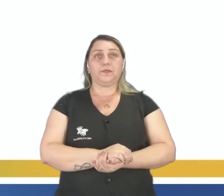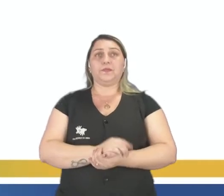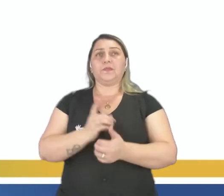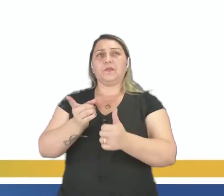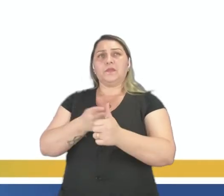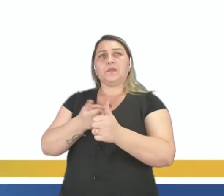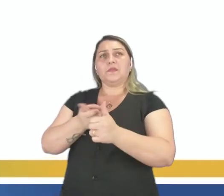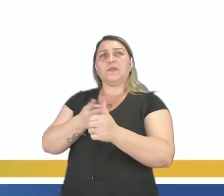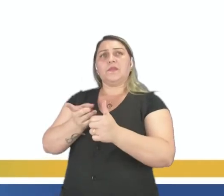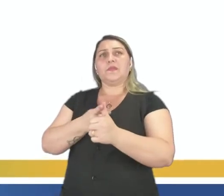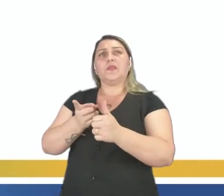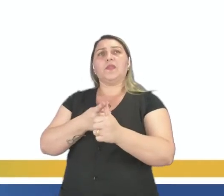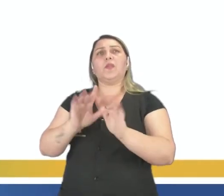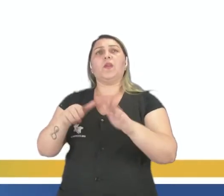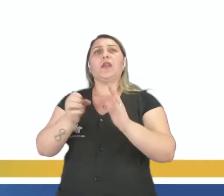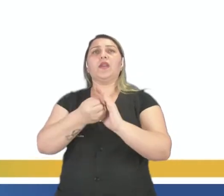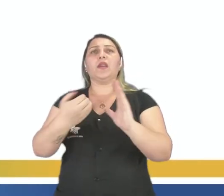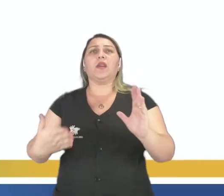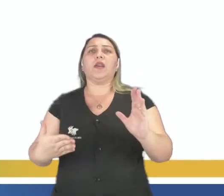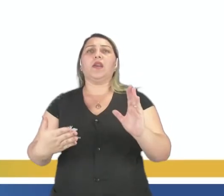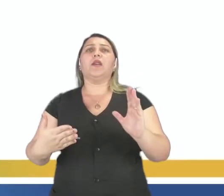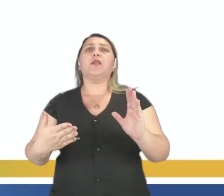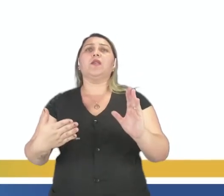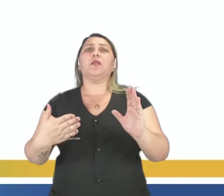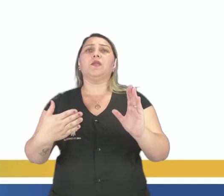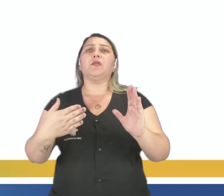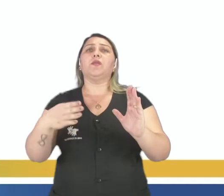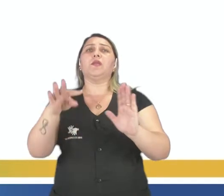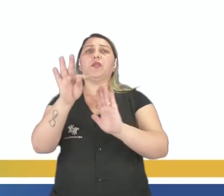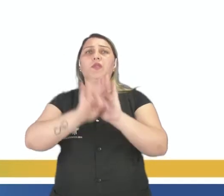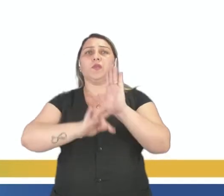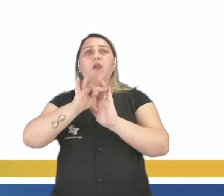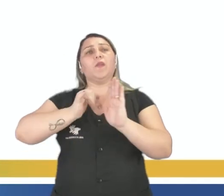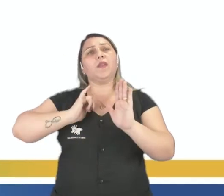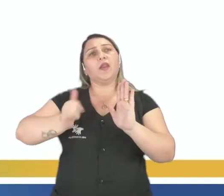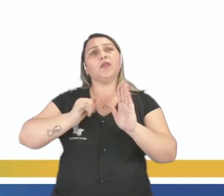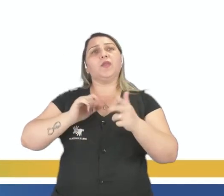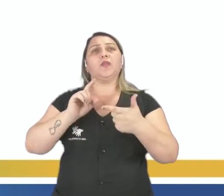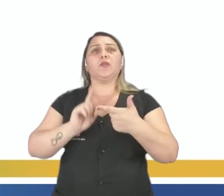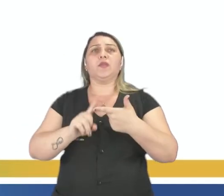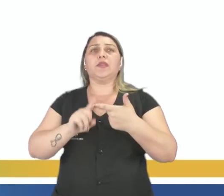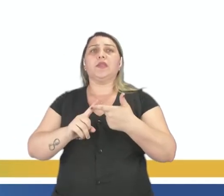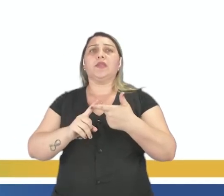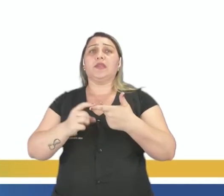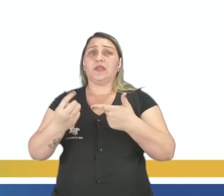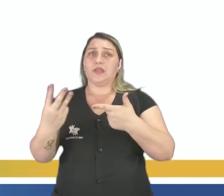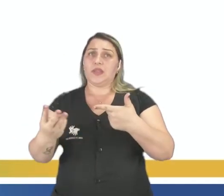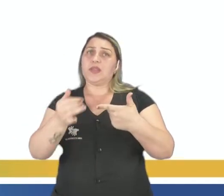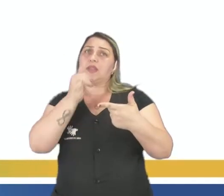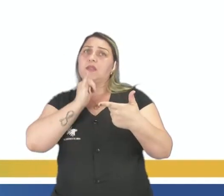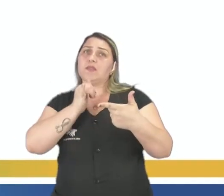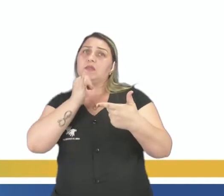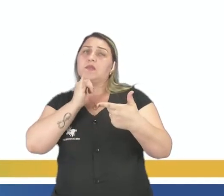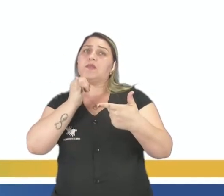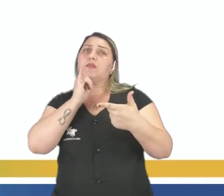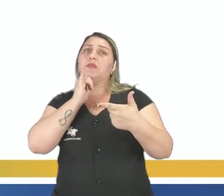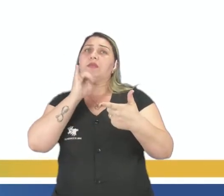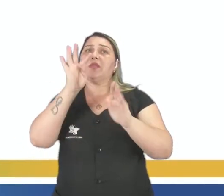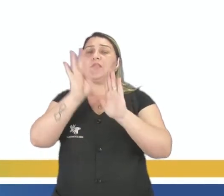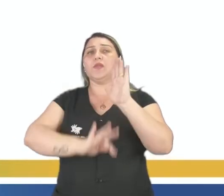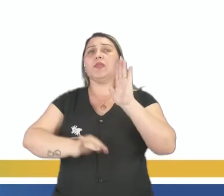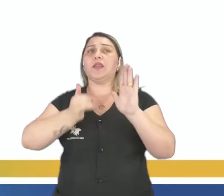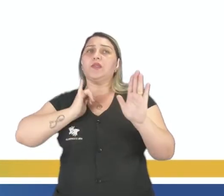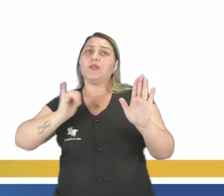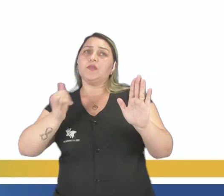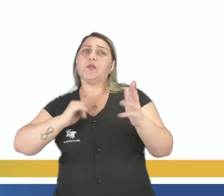¿Cuál es la característica más marcante del tipo textual narrativo? 2. Vamos a dar 3 ejemplos del